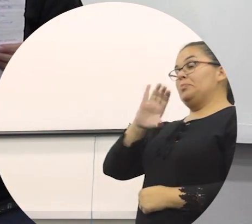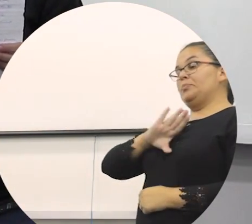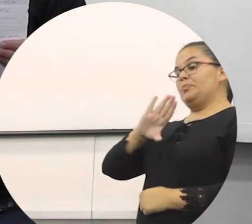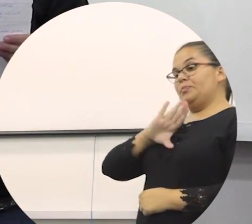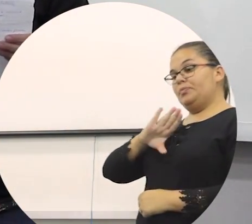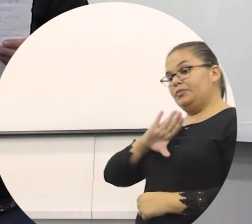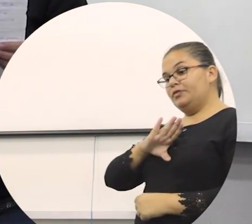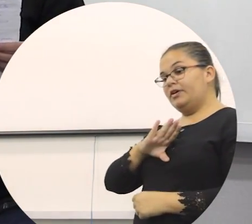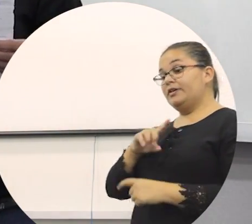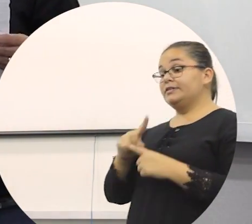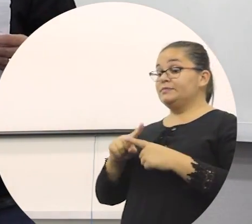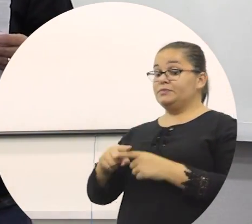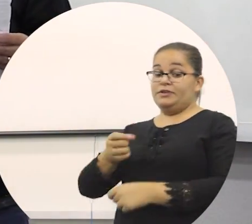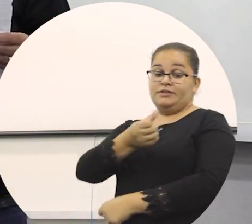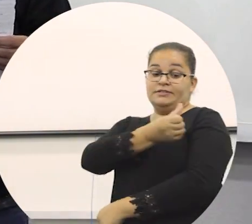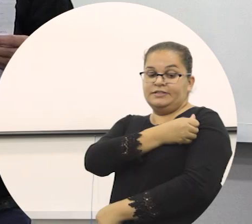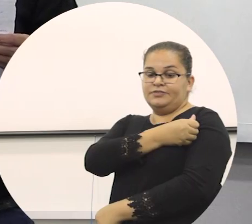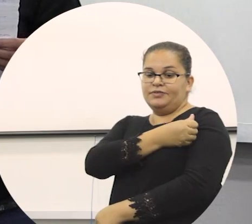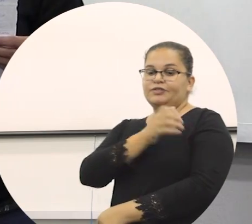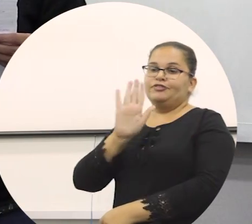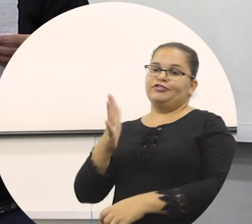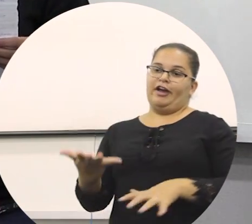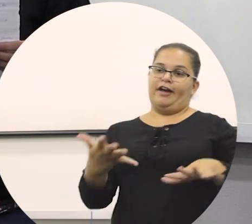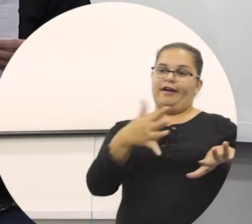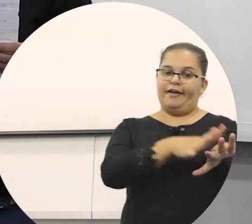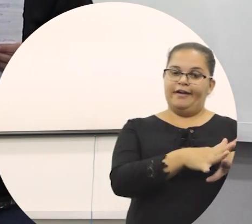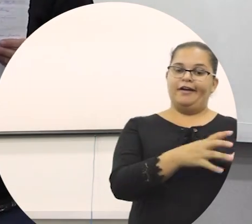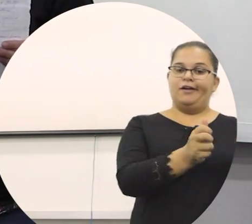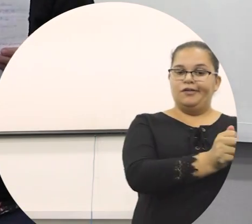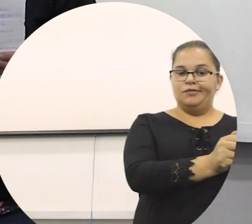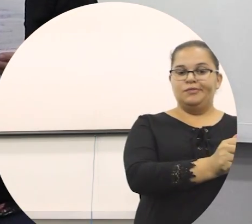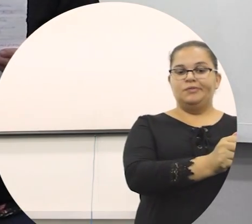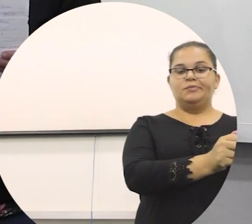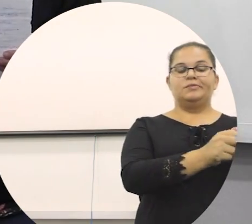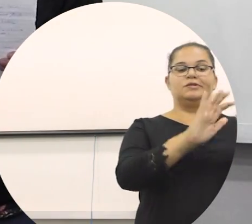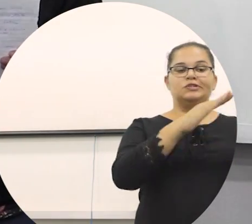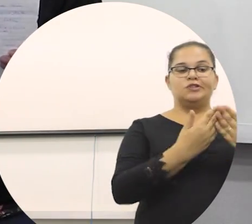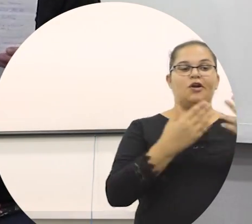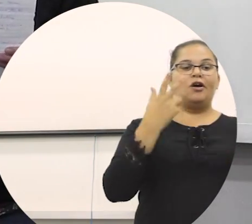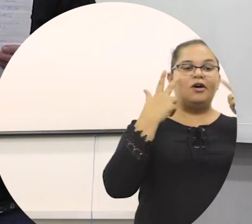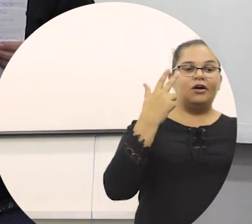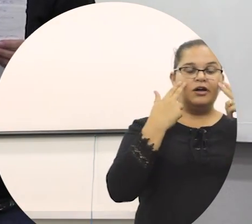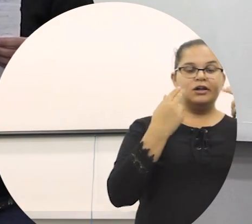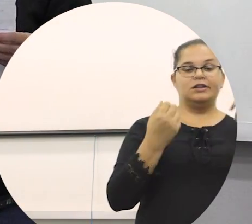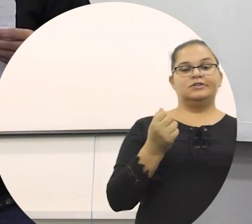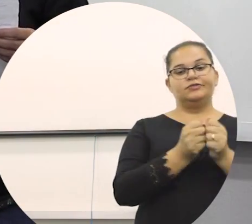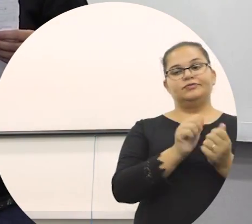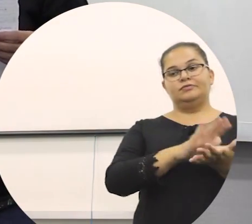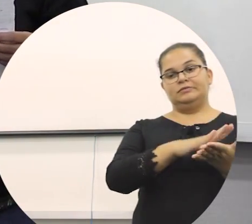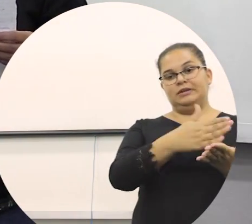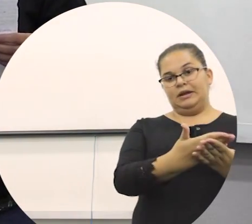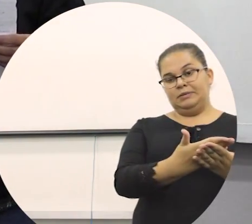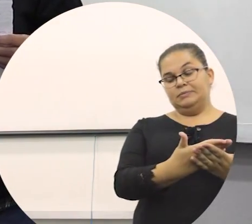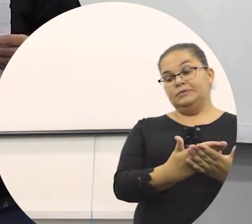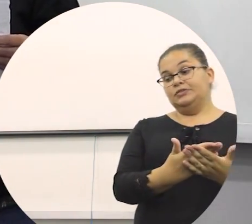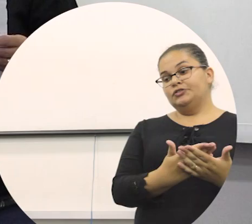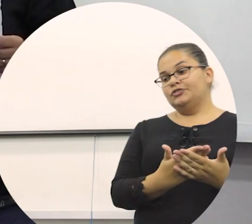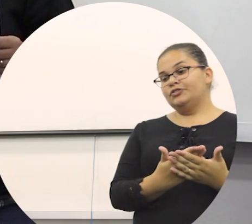curriculares, porque a partir do sexto ano ele está na inclusão junto com os outros alunos, acompanhados com o intérprete. Né? E aí a questão